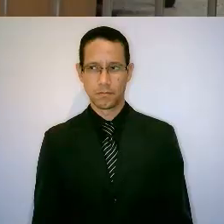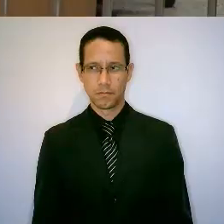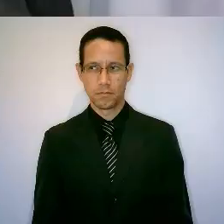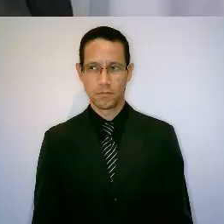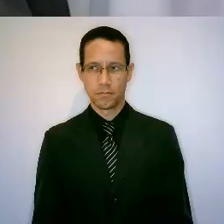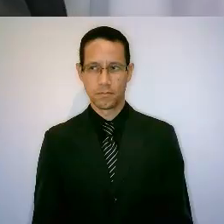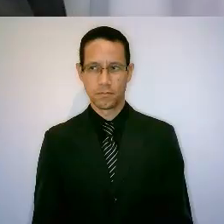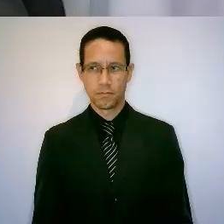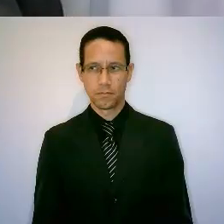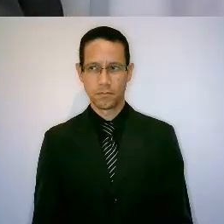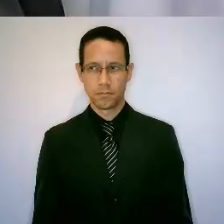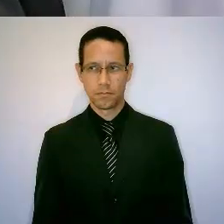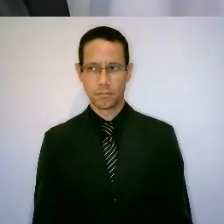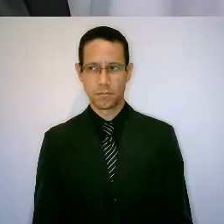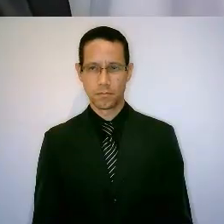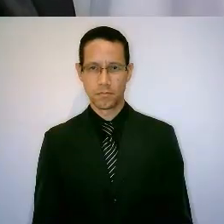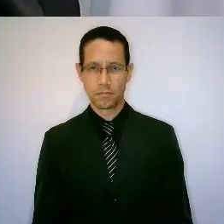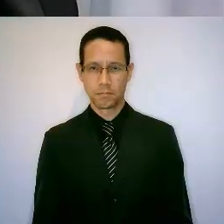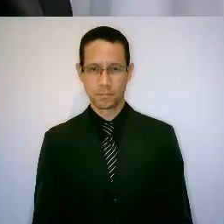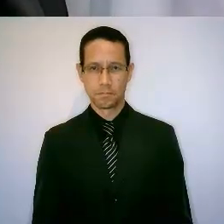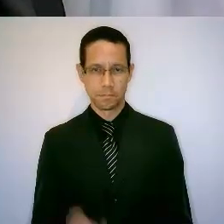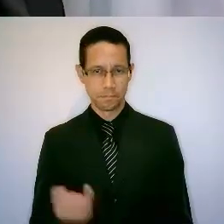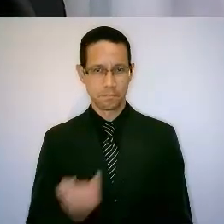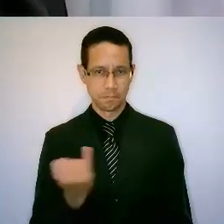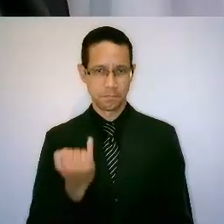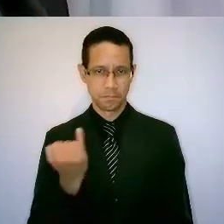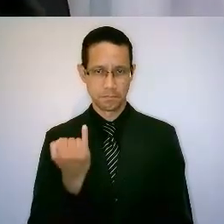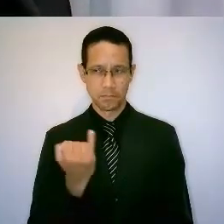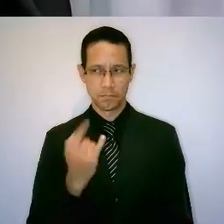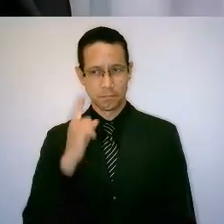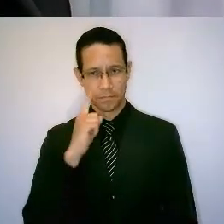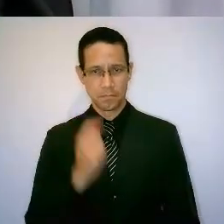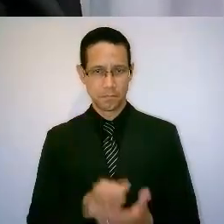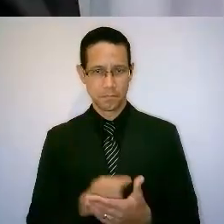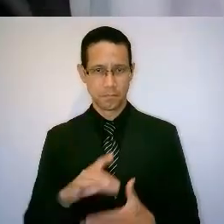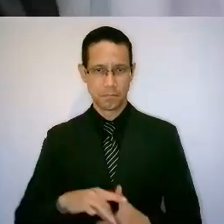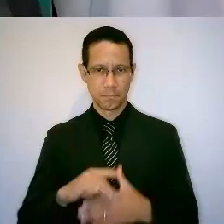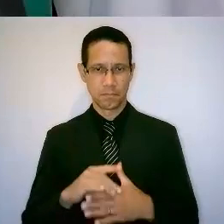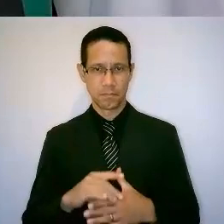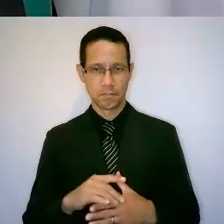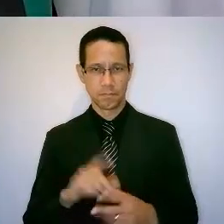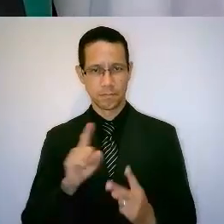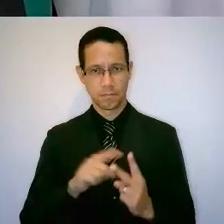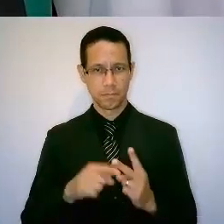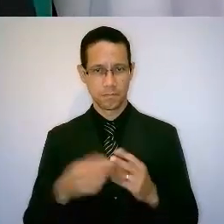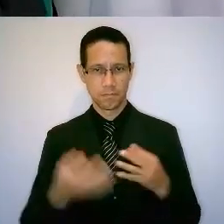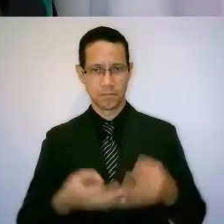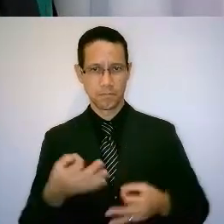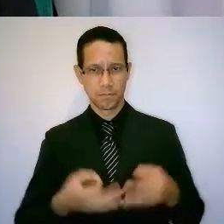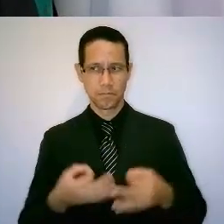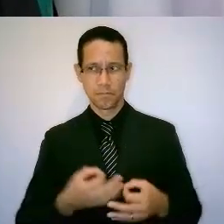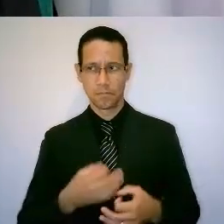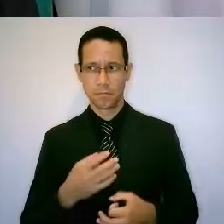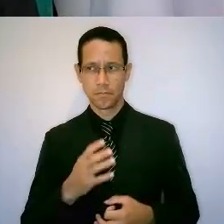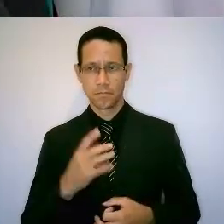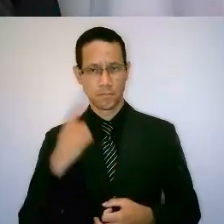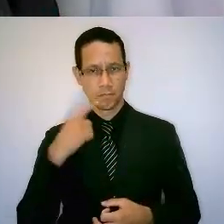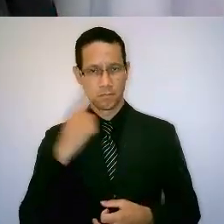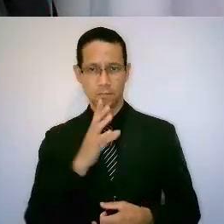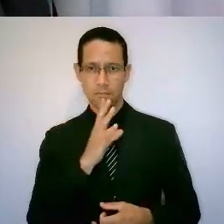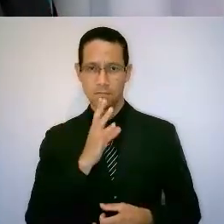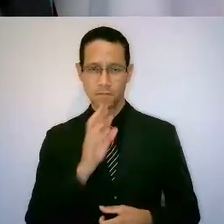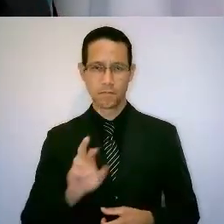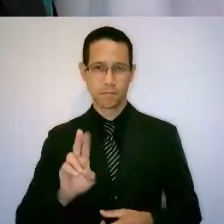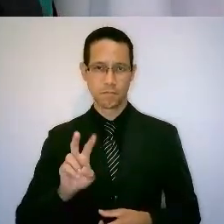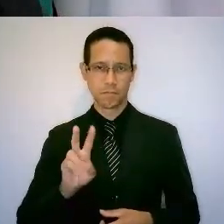mas enfim é importante a definição do colegiado para esses dois julgamentos para que os advogados tenham conhecimento de quem é o revisor de quem é o